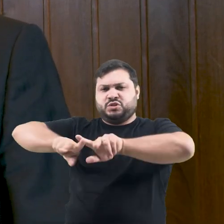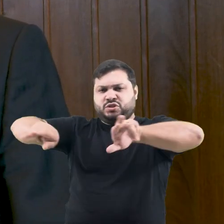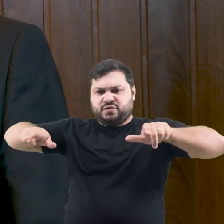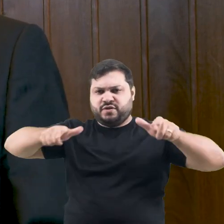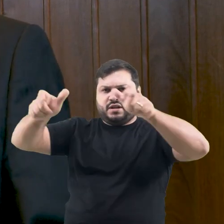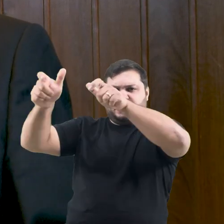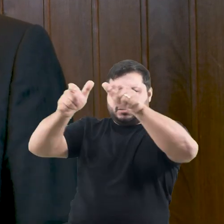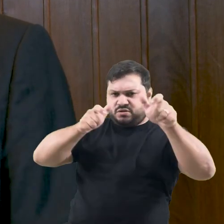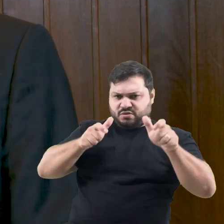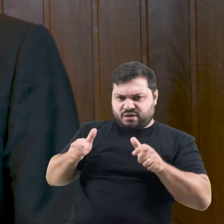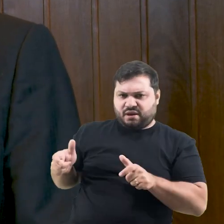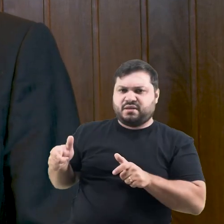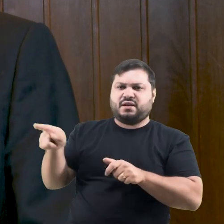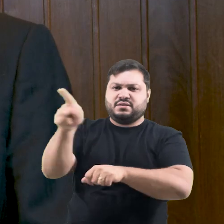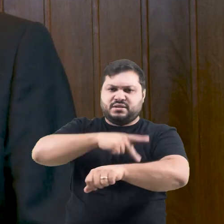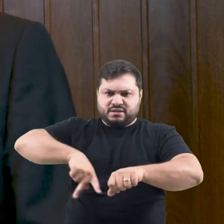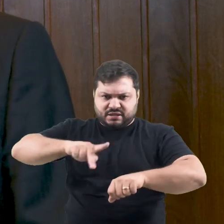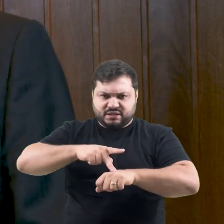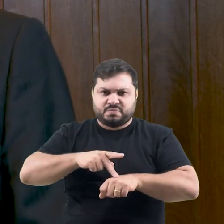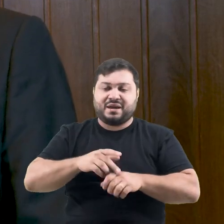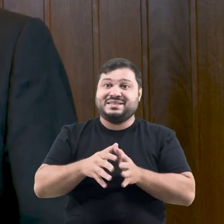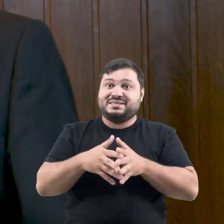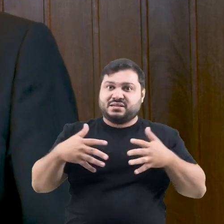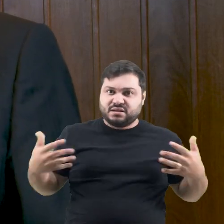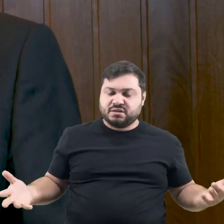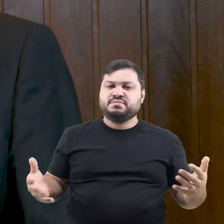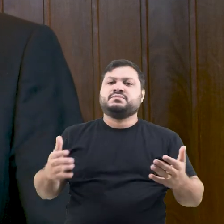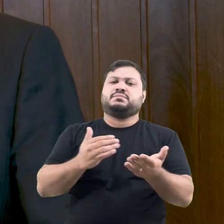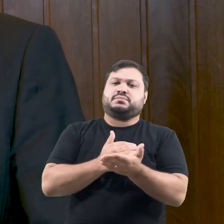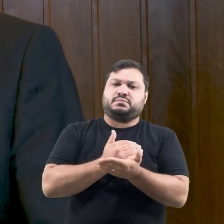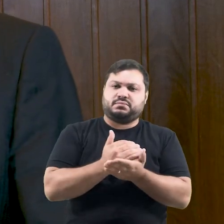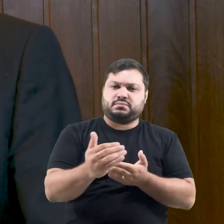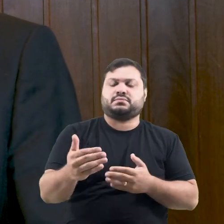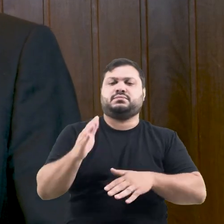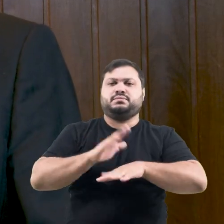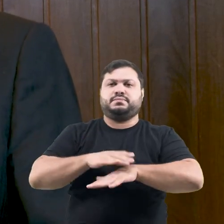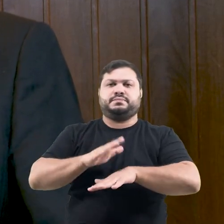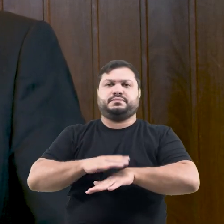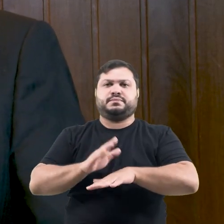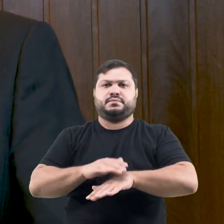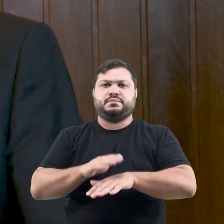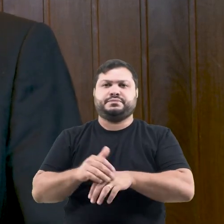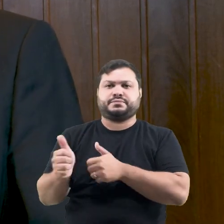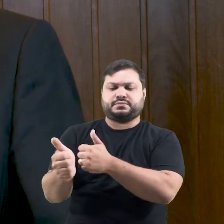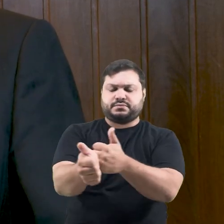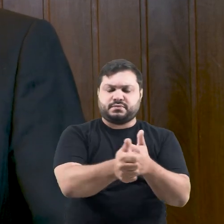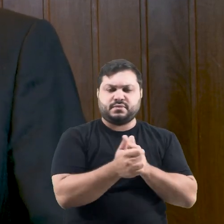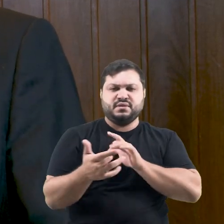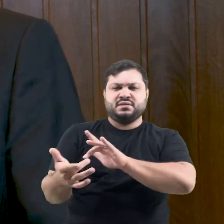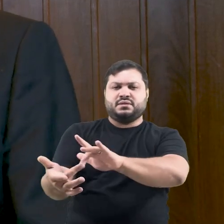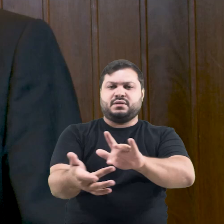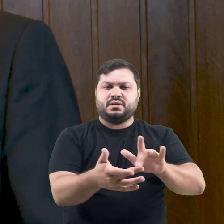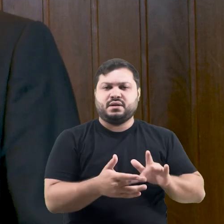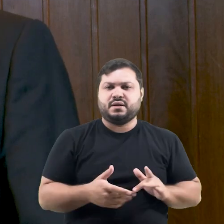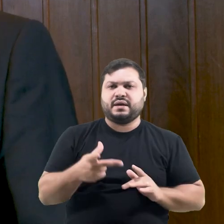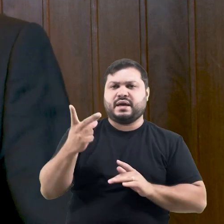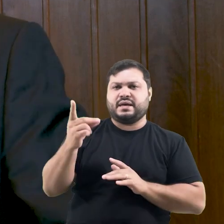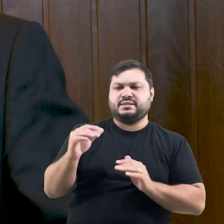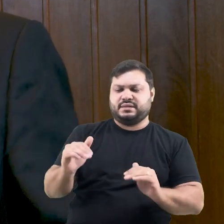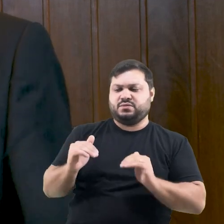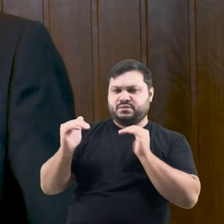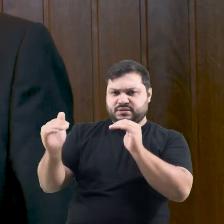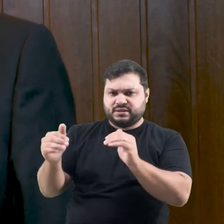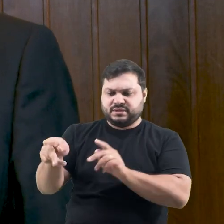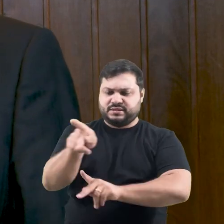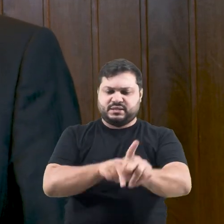diferentes localidades deste país continental começaram a realizar e aproximar a segunda